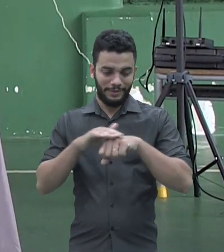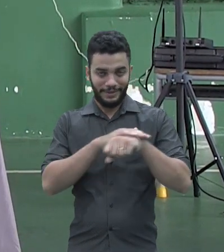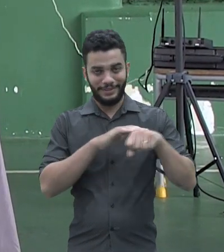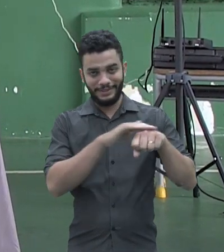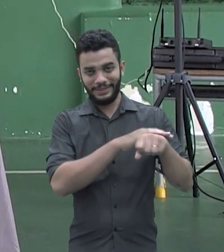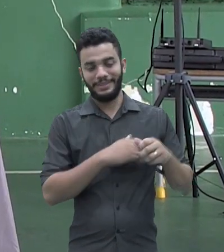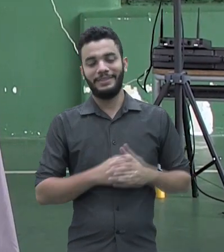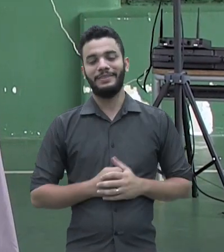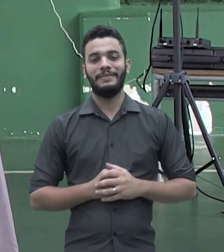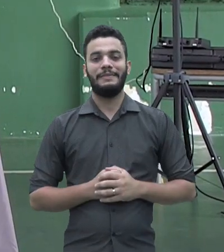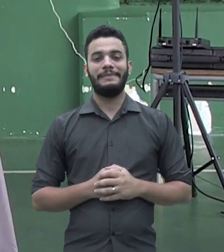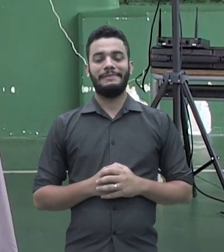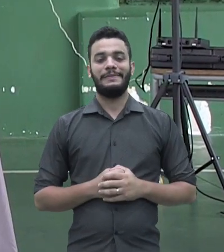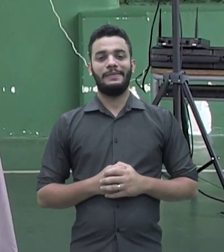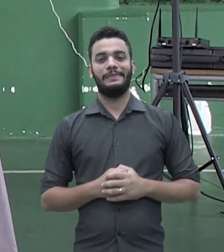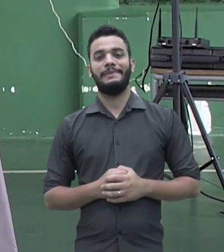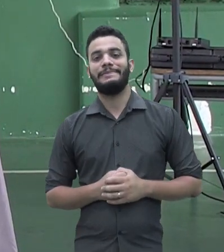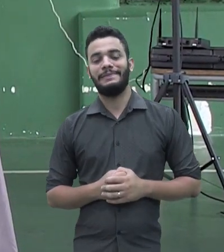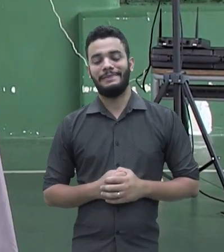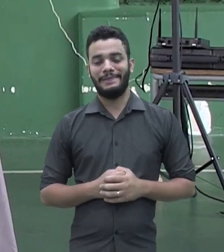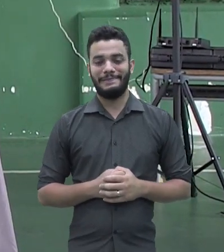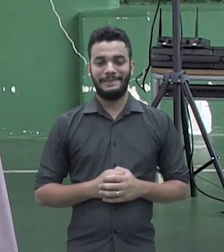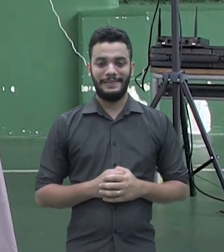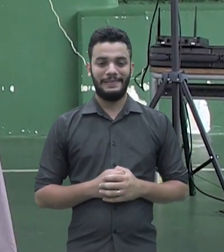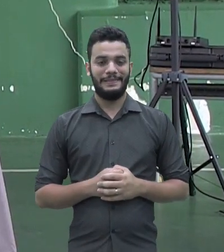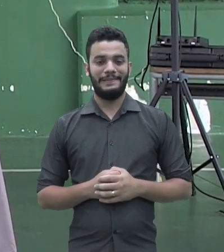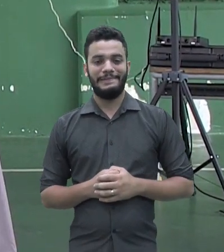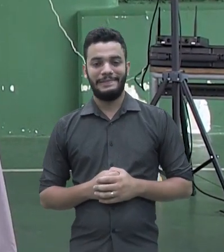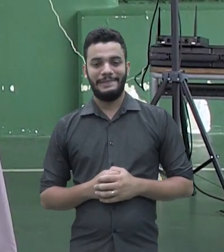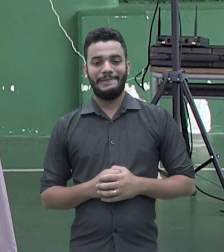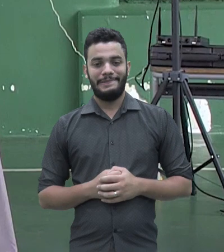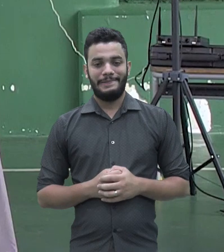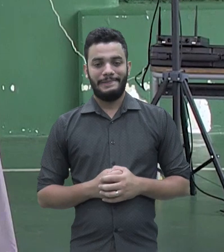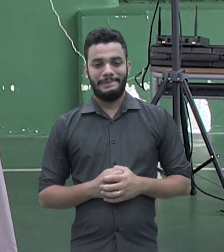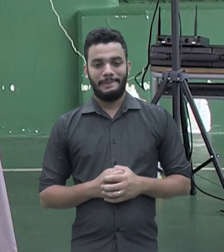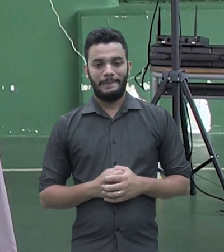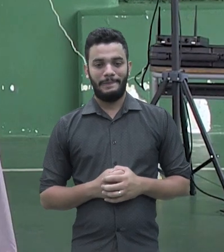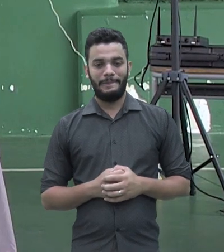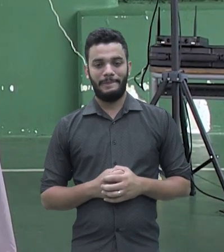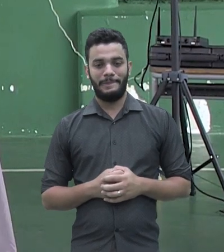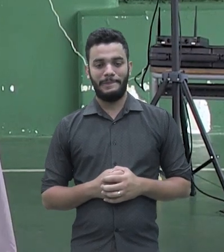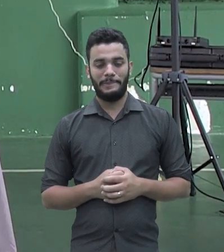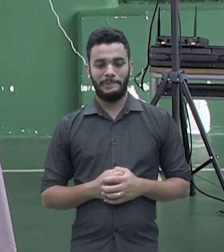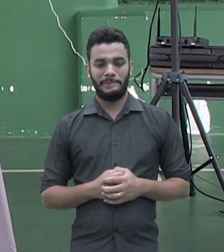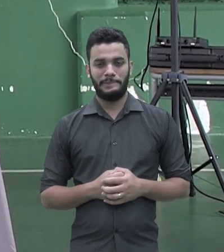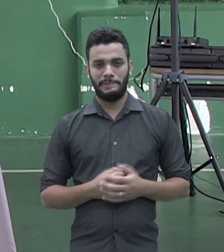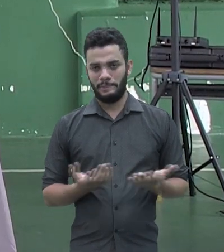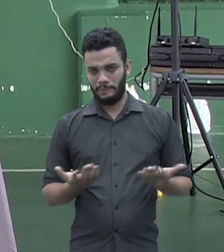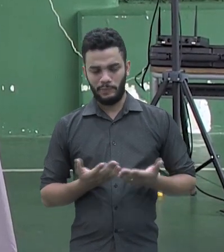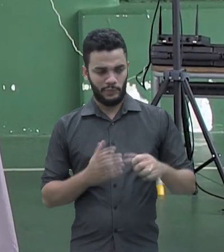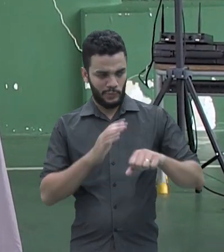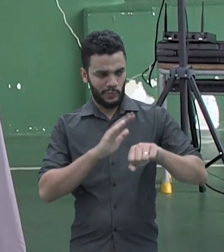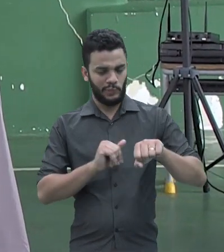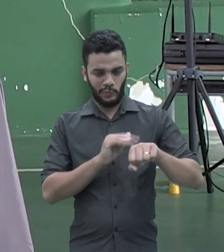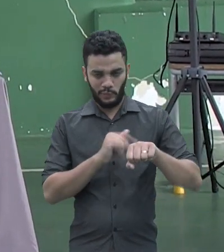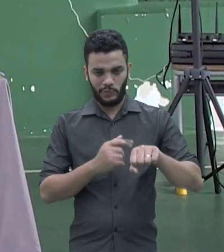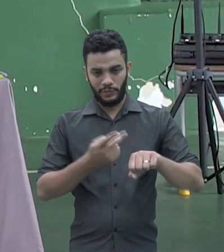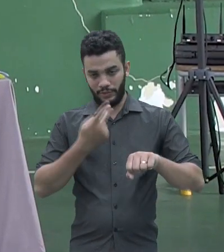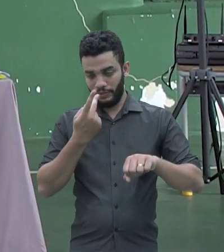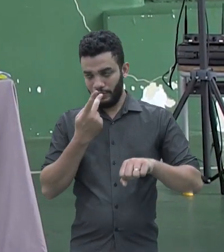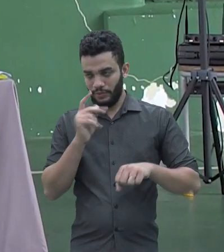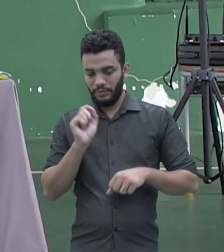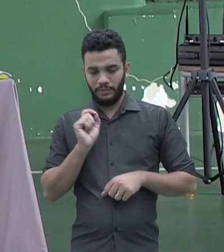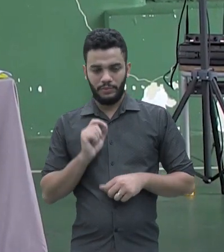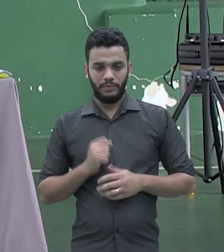à frente. Eu vou indicar, se não vier. Vai lá, você vem e chama mais um, vai.